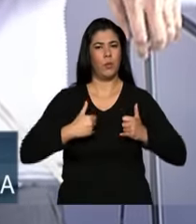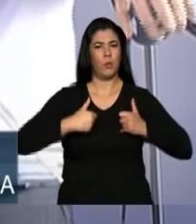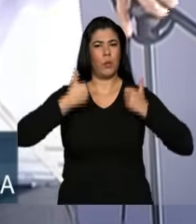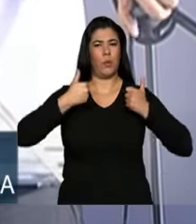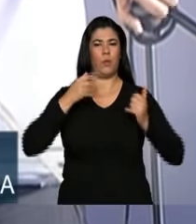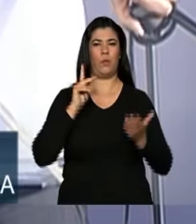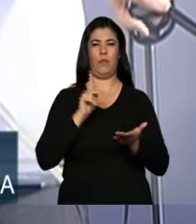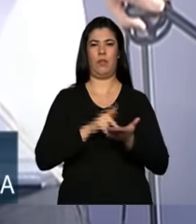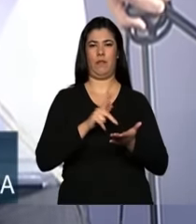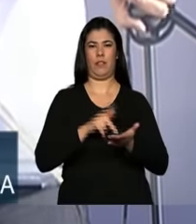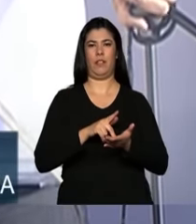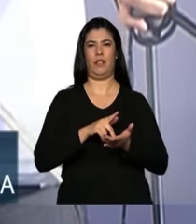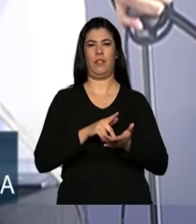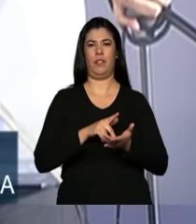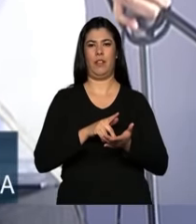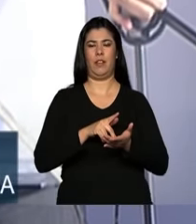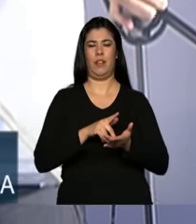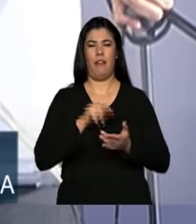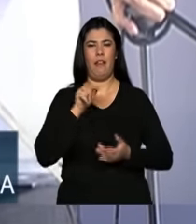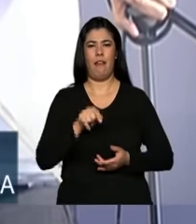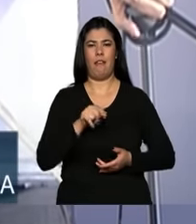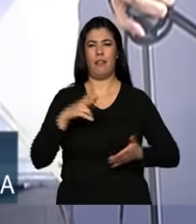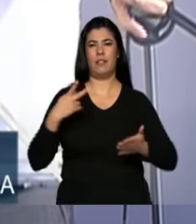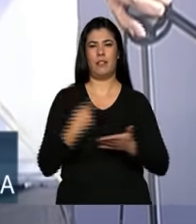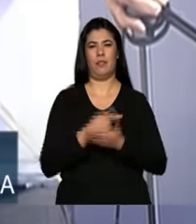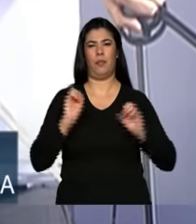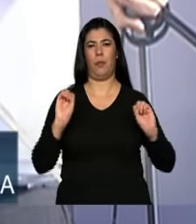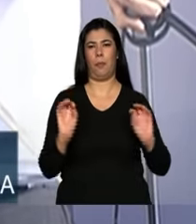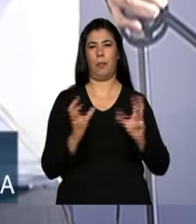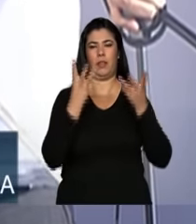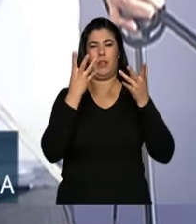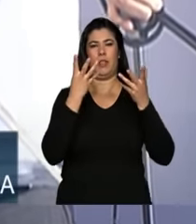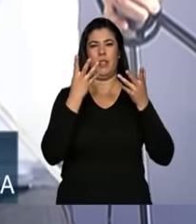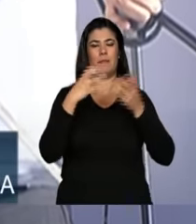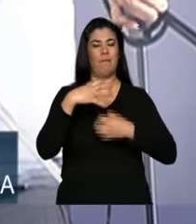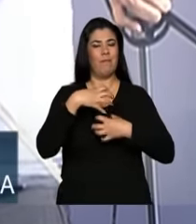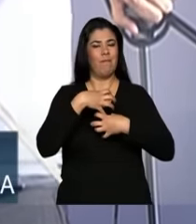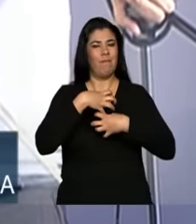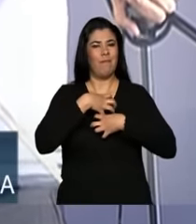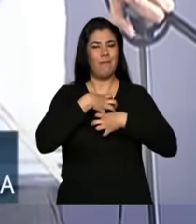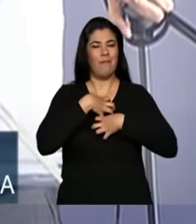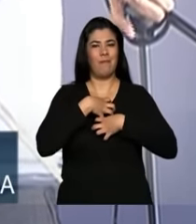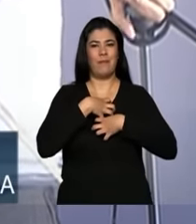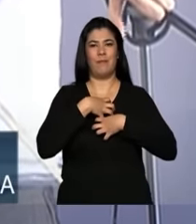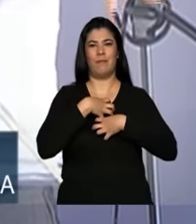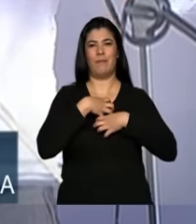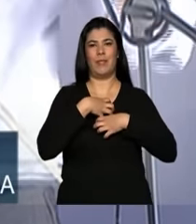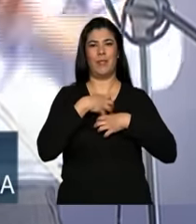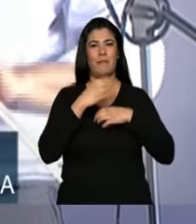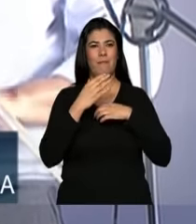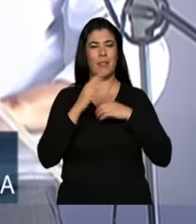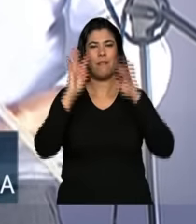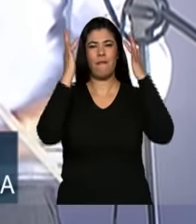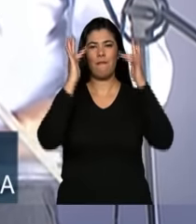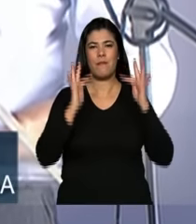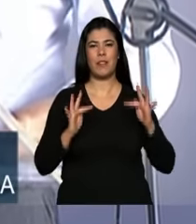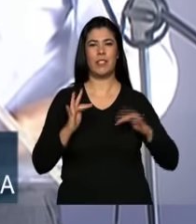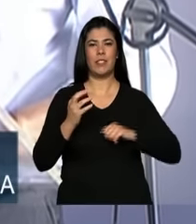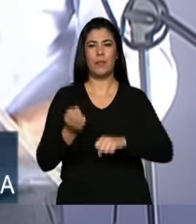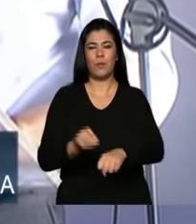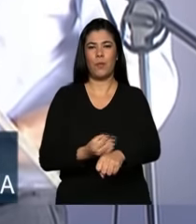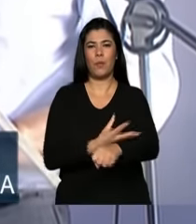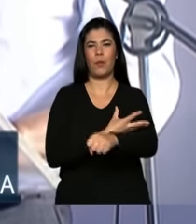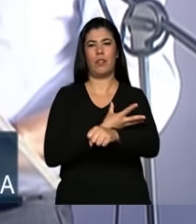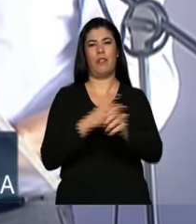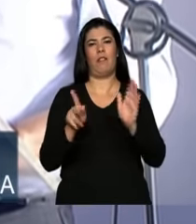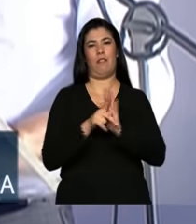de fazer, eu diria que essa é a que cativa, que emociona mais o